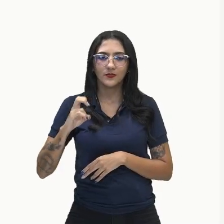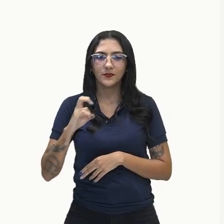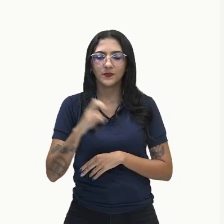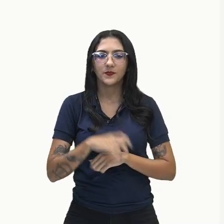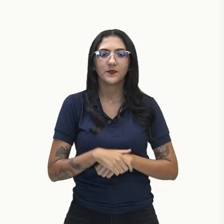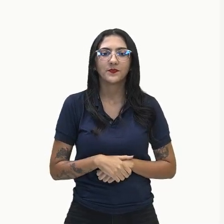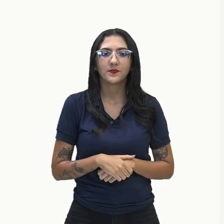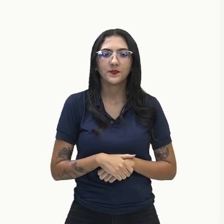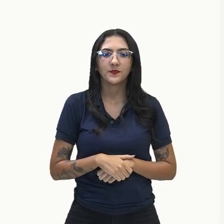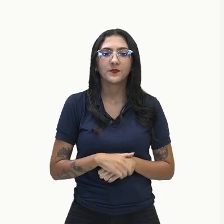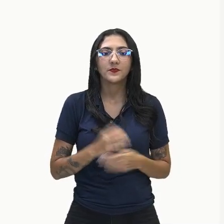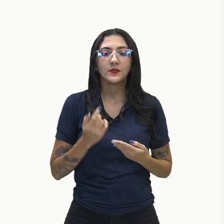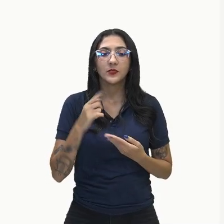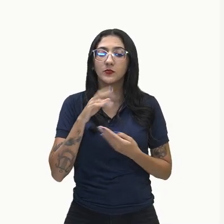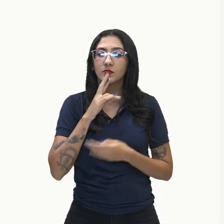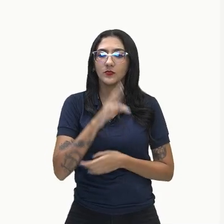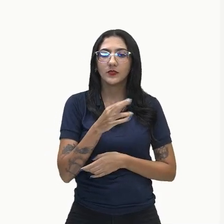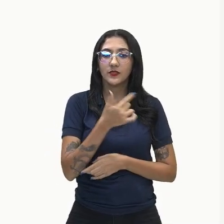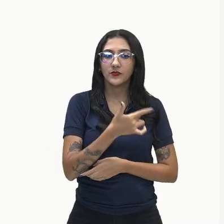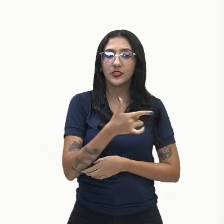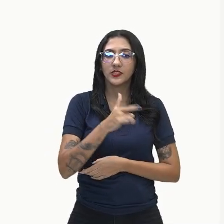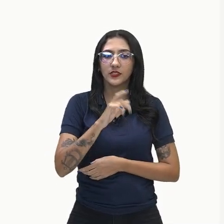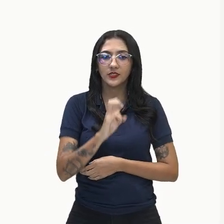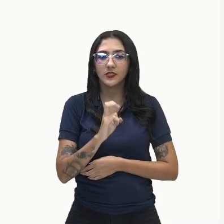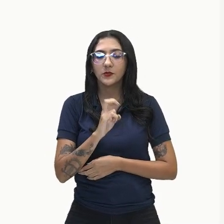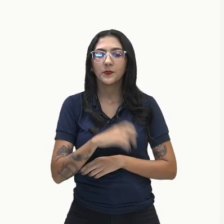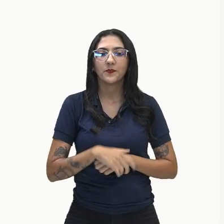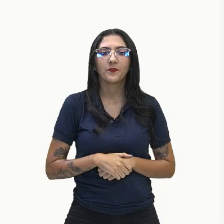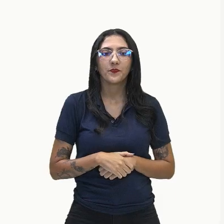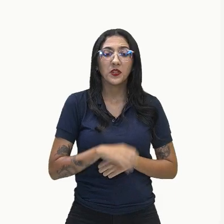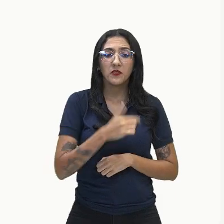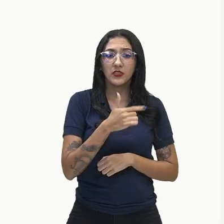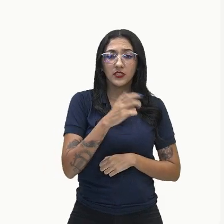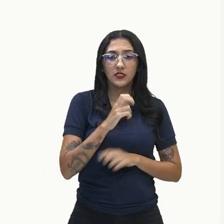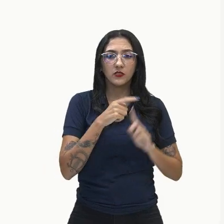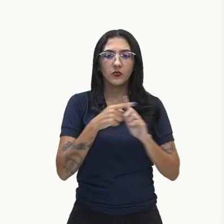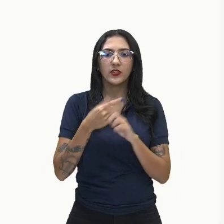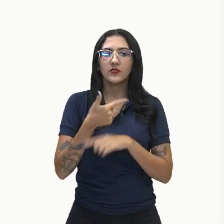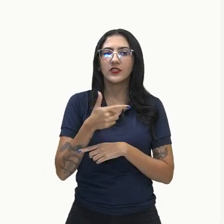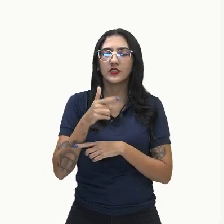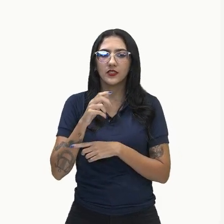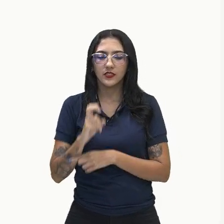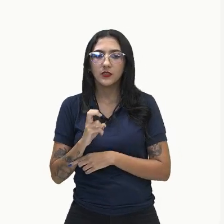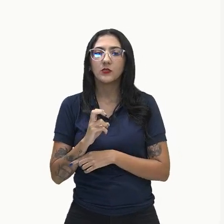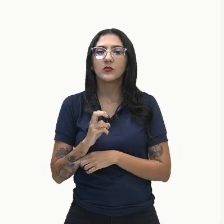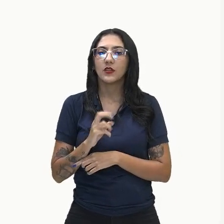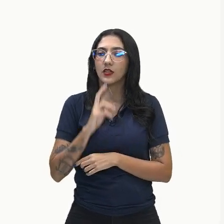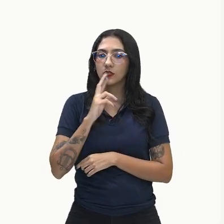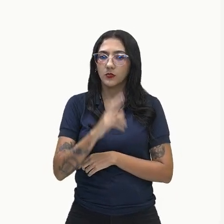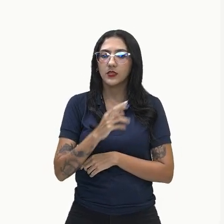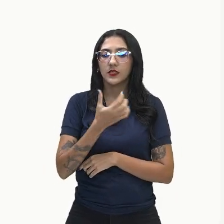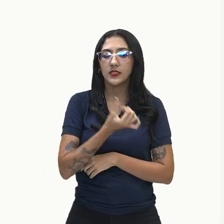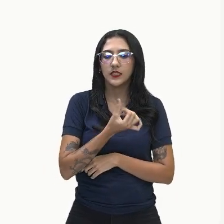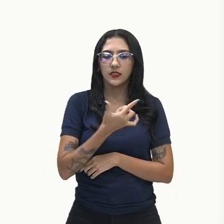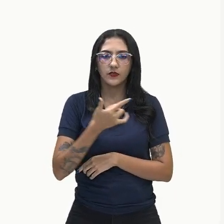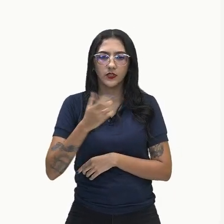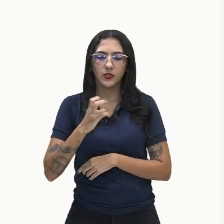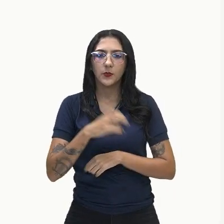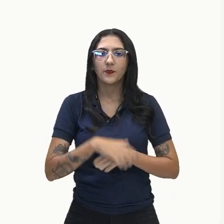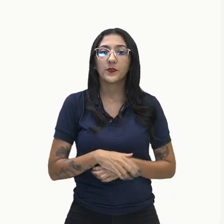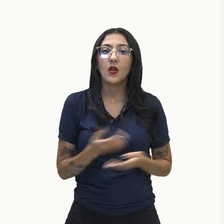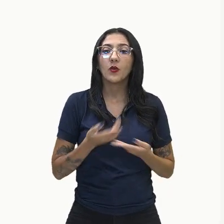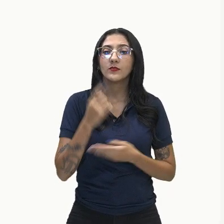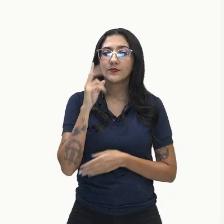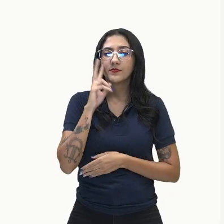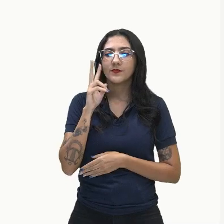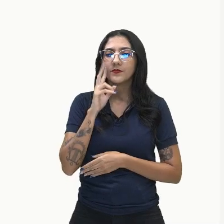número, pessoal, é 25, porque 25 vezes 25 é igual a 625. Agora perceba, nós estamos trabalhando na unidade de